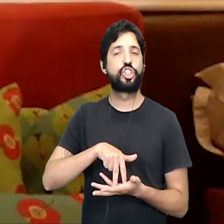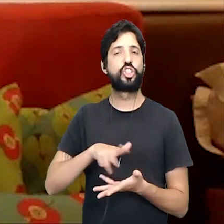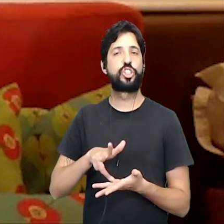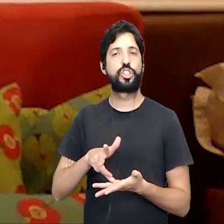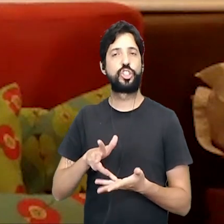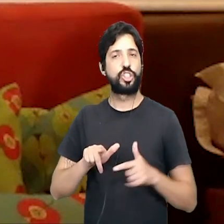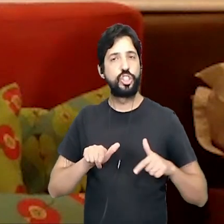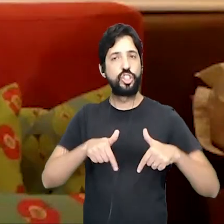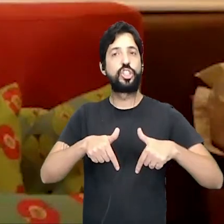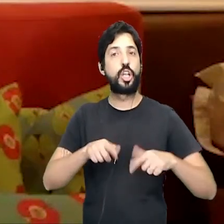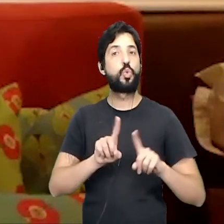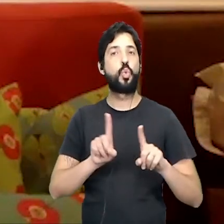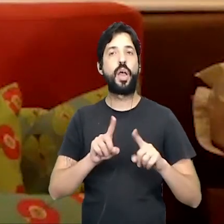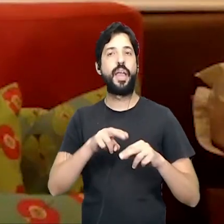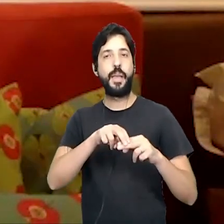Mas para agir não